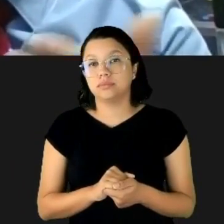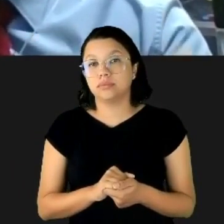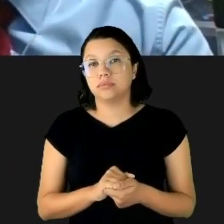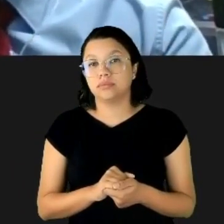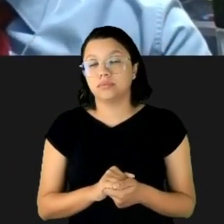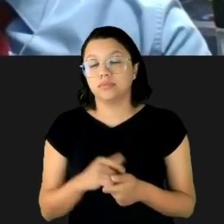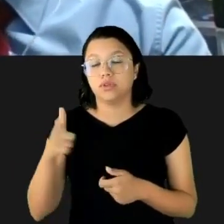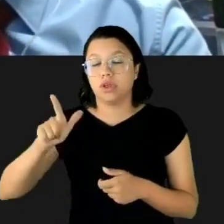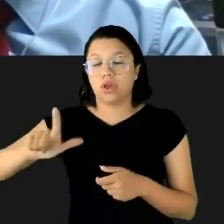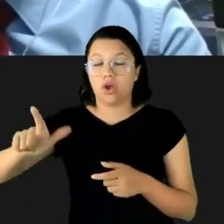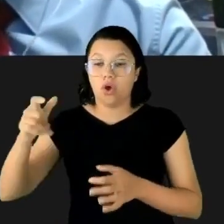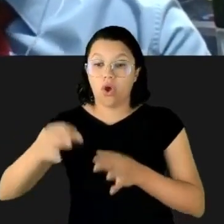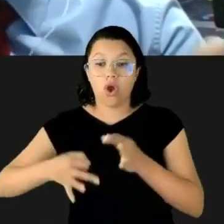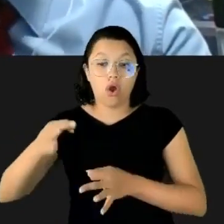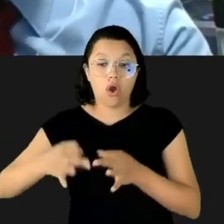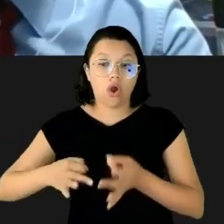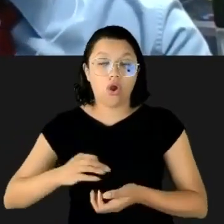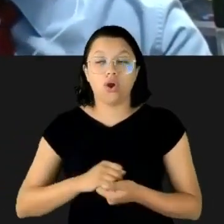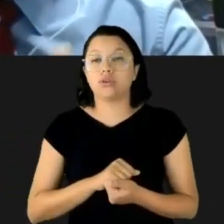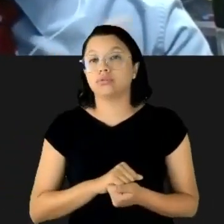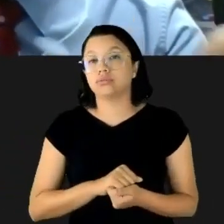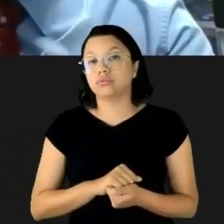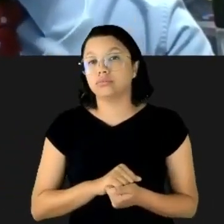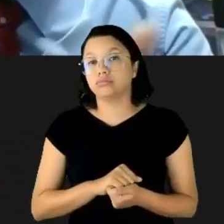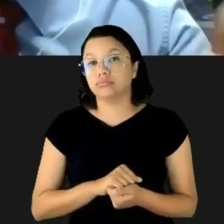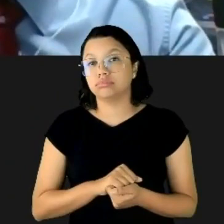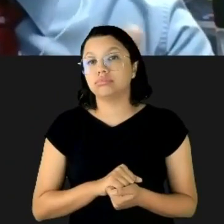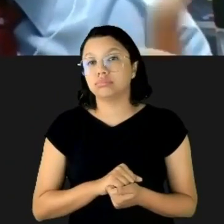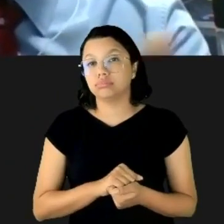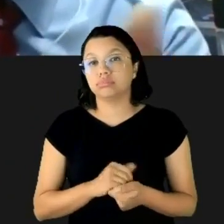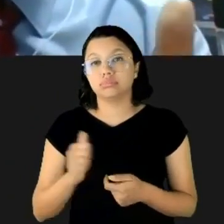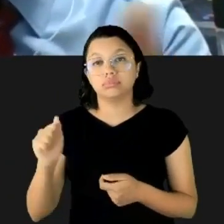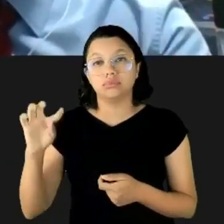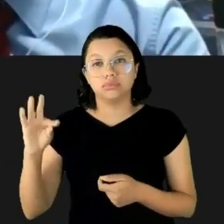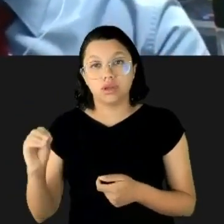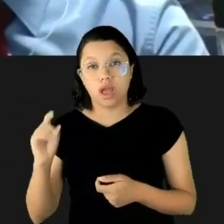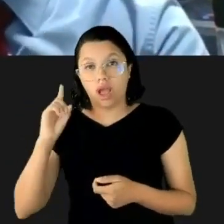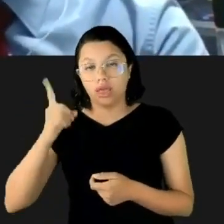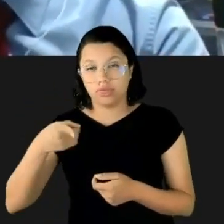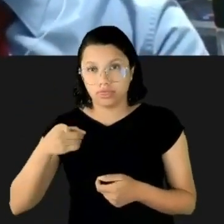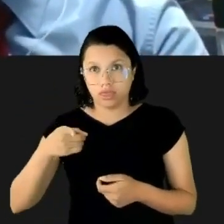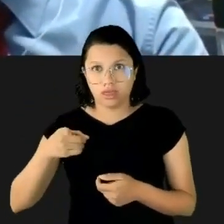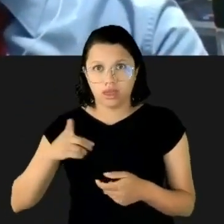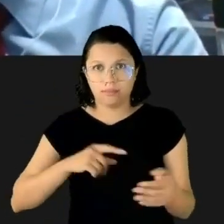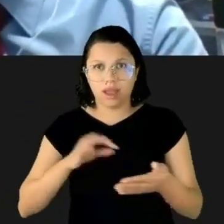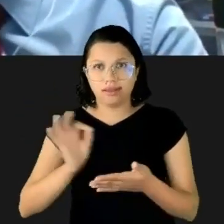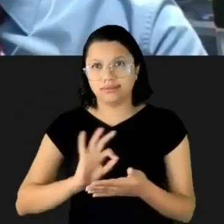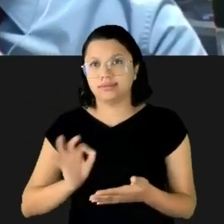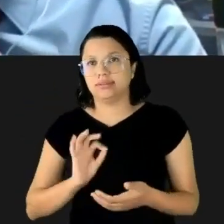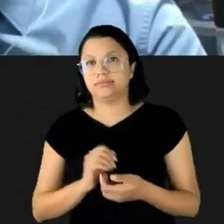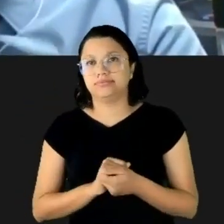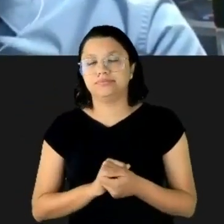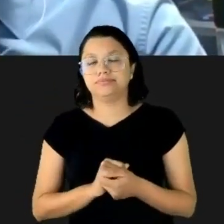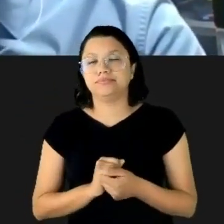ou para o juiz ou para o magistrado ou nos atos ordinatórios para quem for para assinar